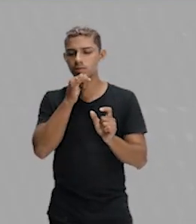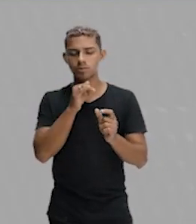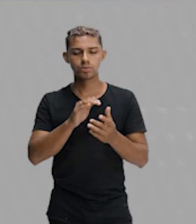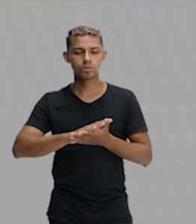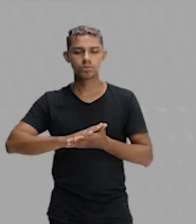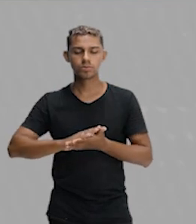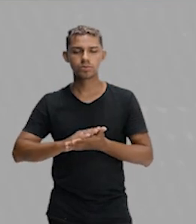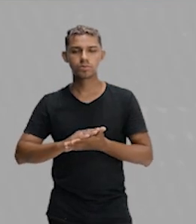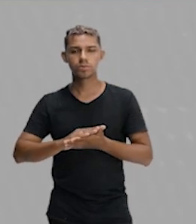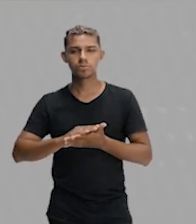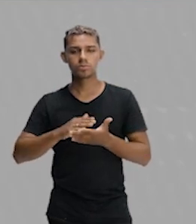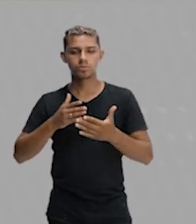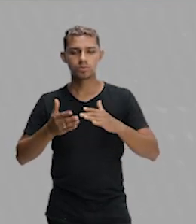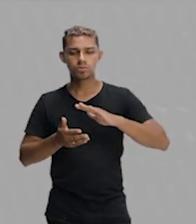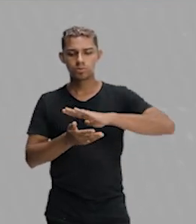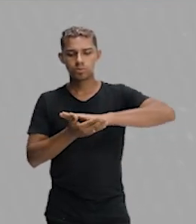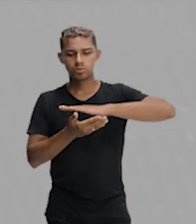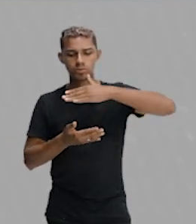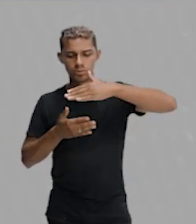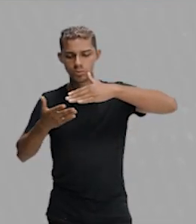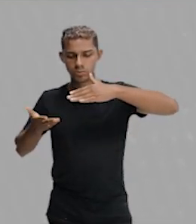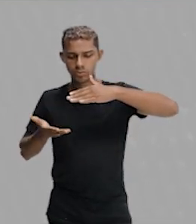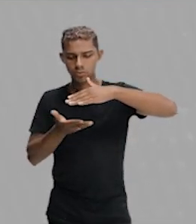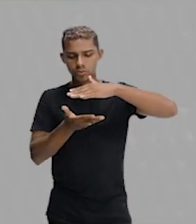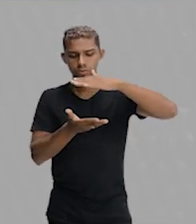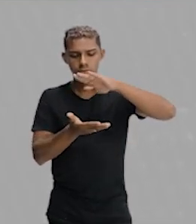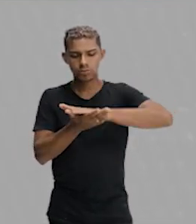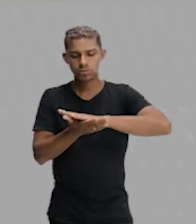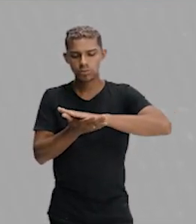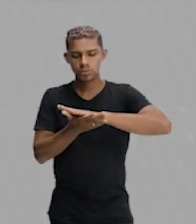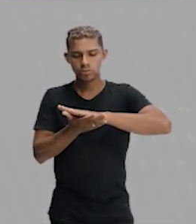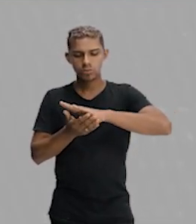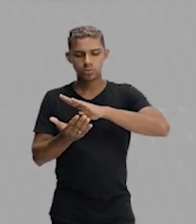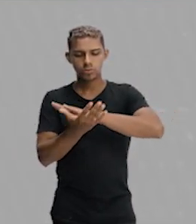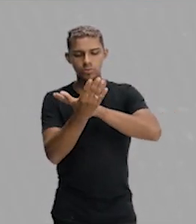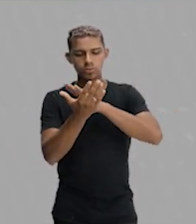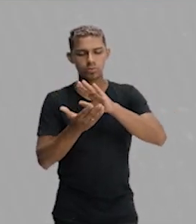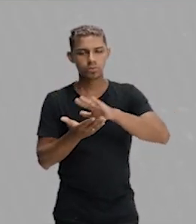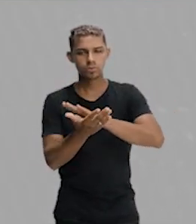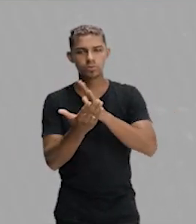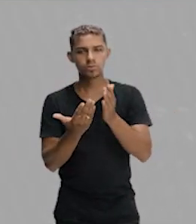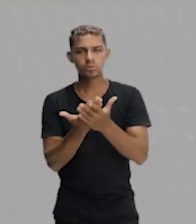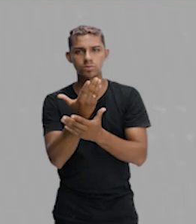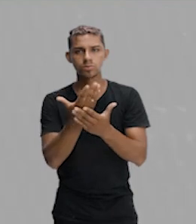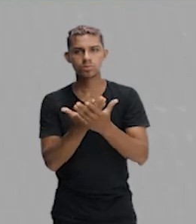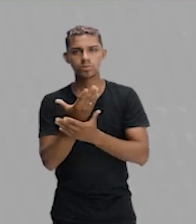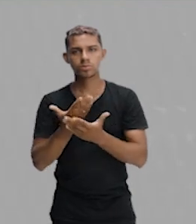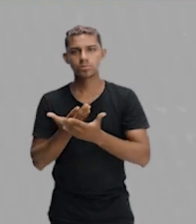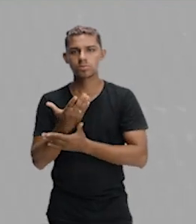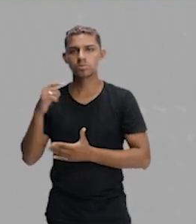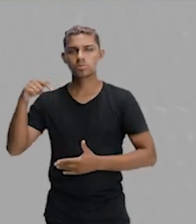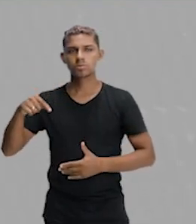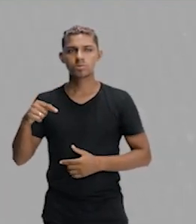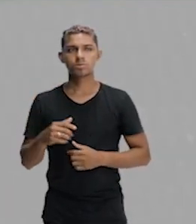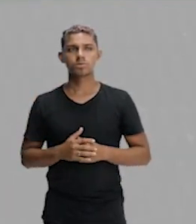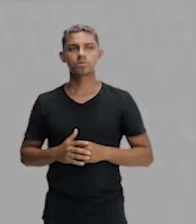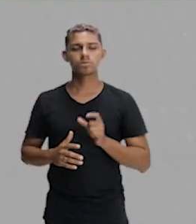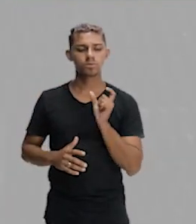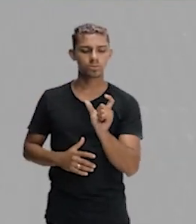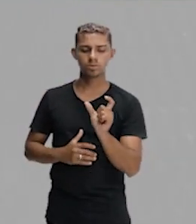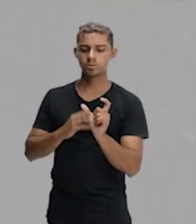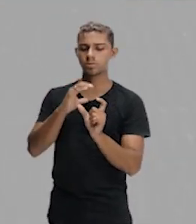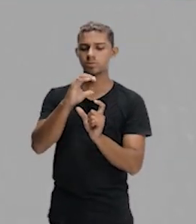impressoras. Se você pegar um cartucho na parte de baixo do contato, vocês vão perceber que tem